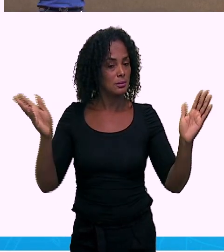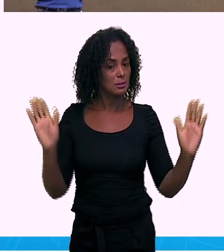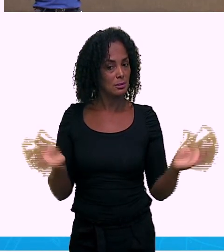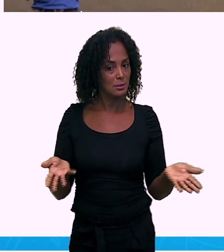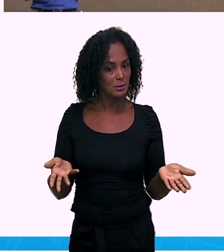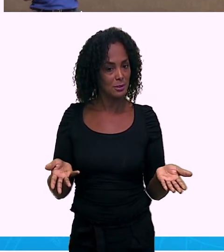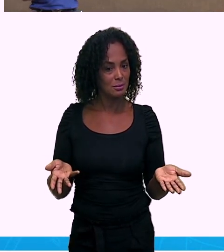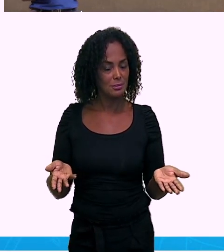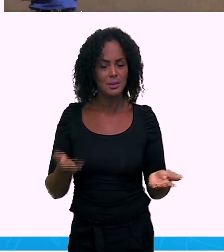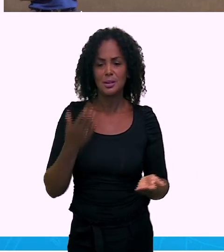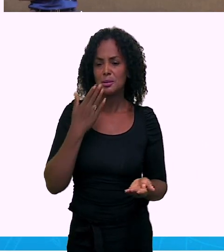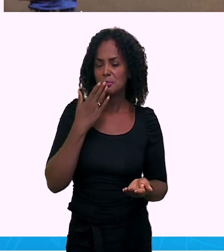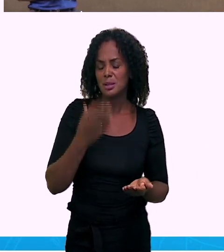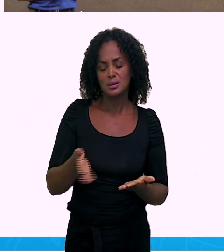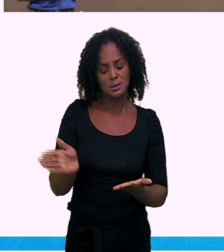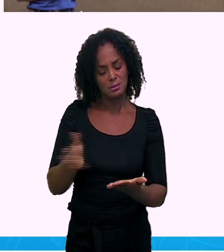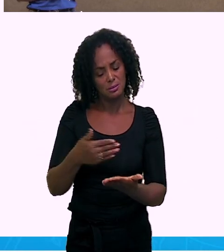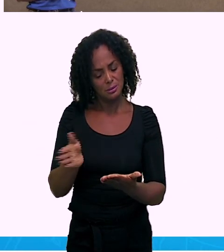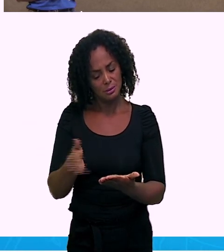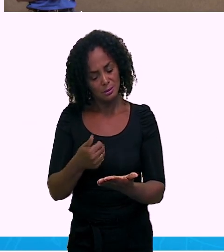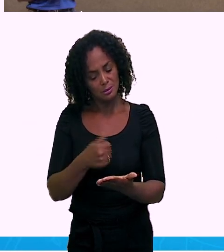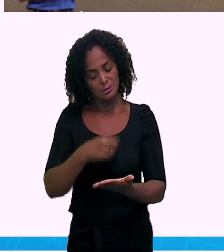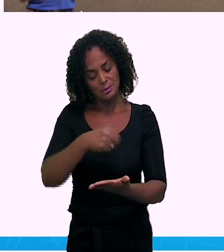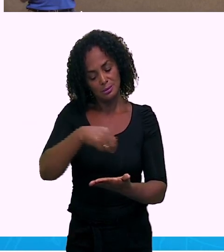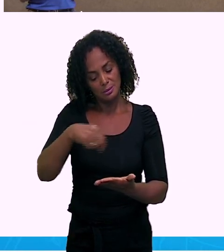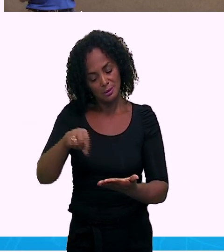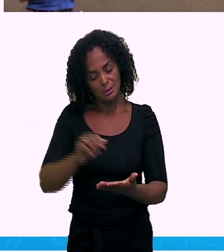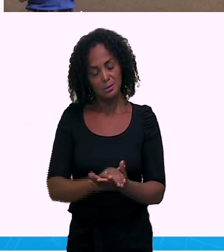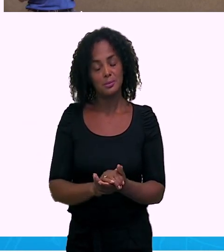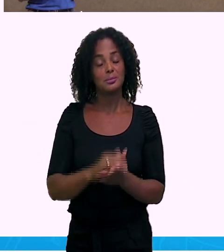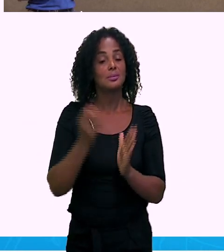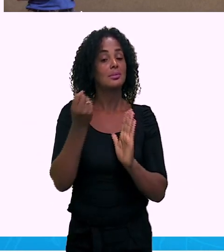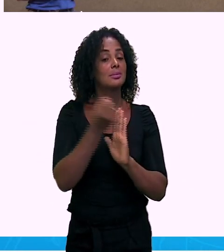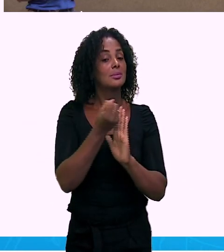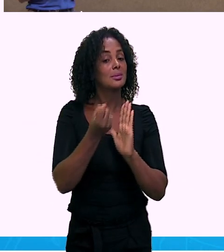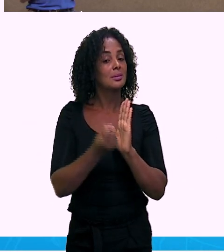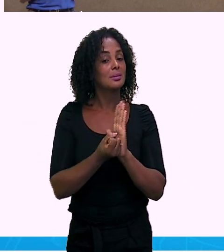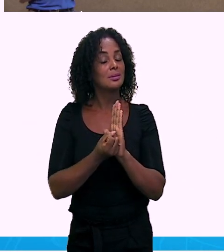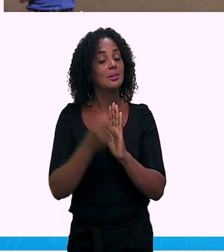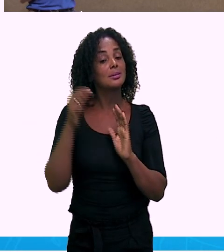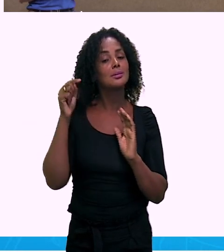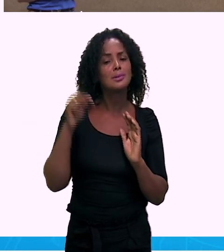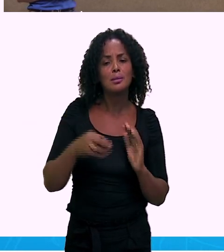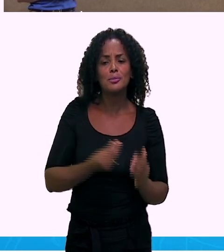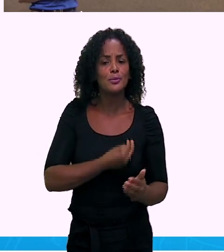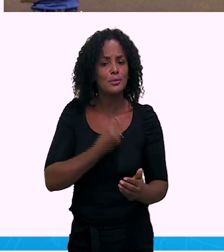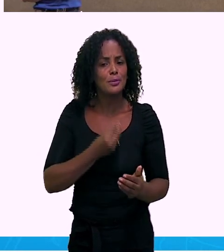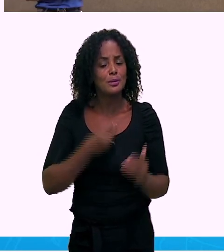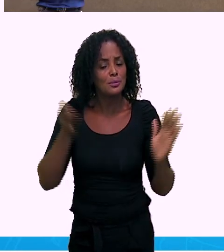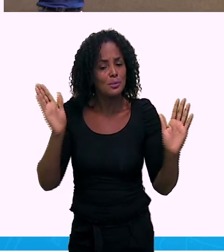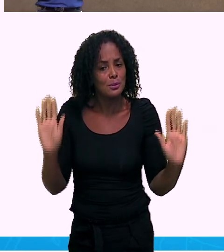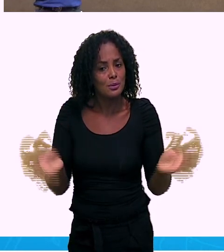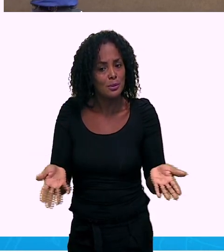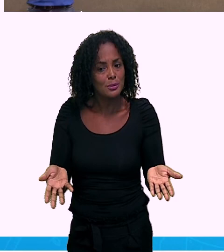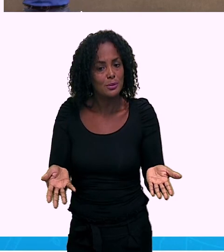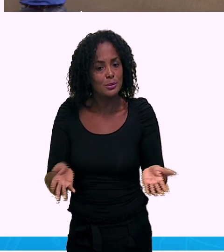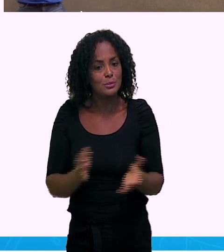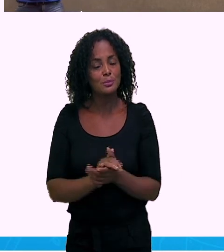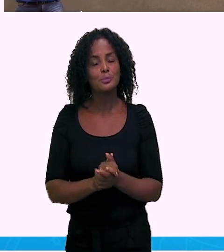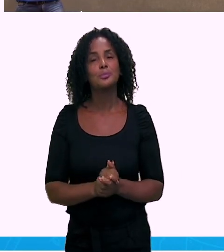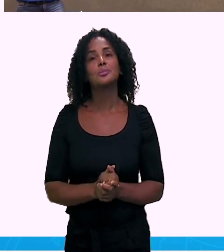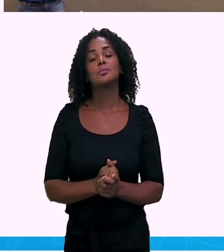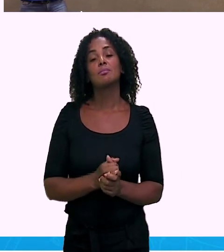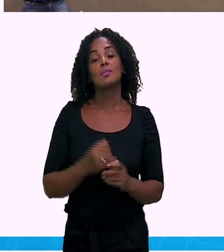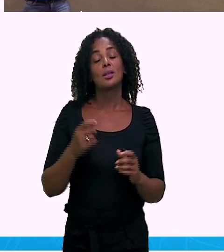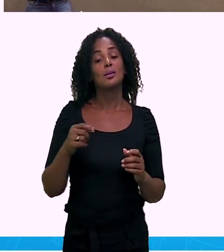eu peço que em seu caderno você escreva o século que estamos na data de hoje. Então, nós estamos no